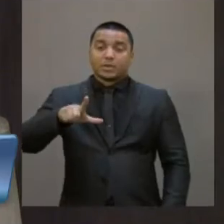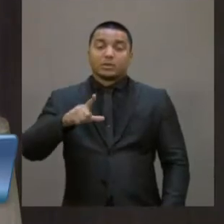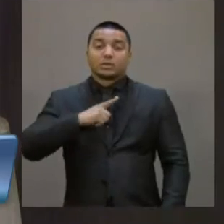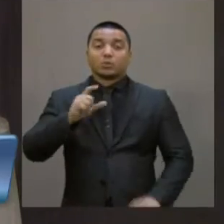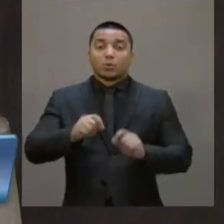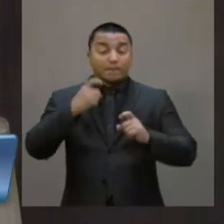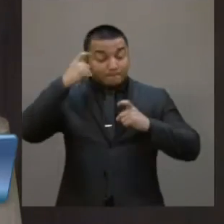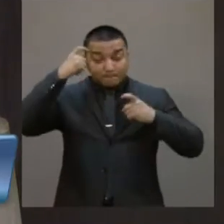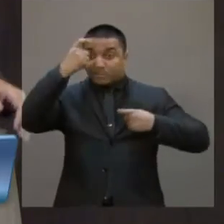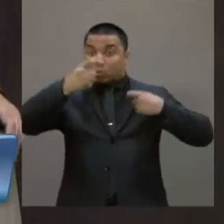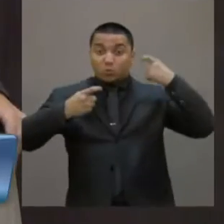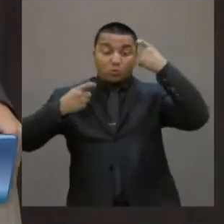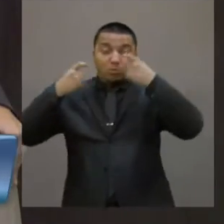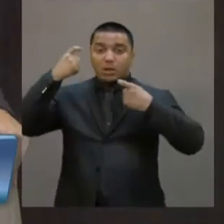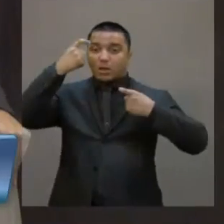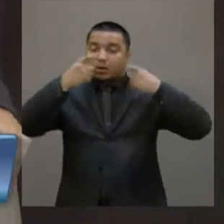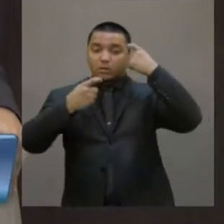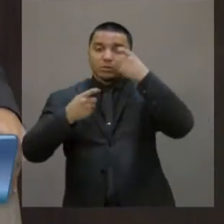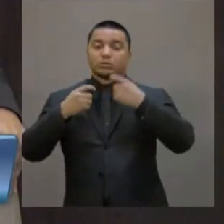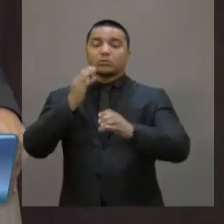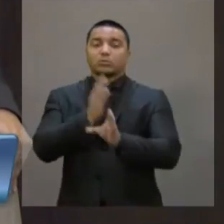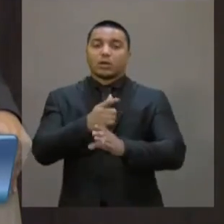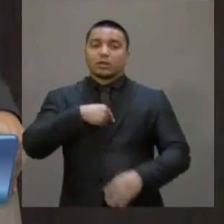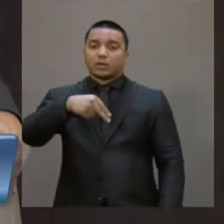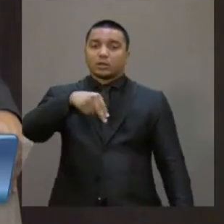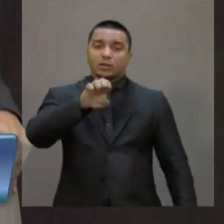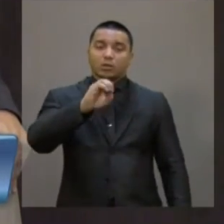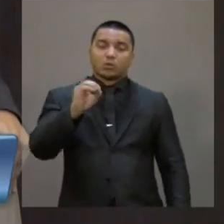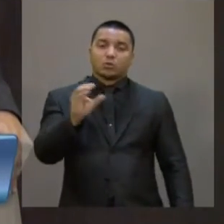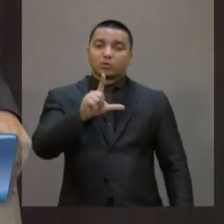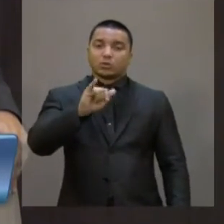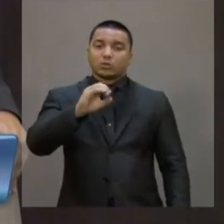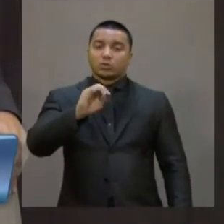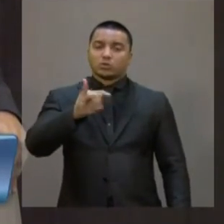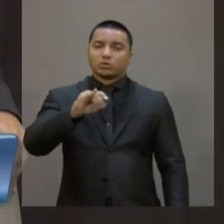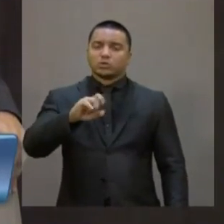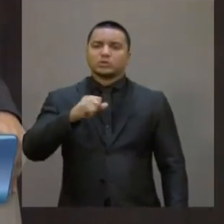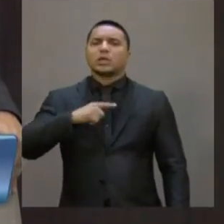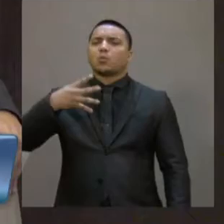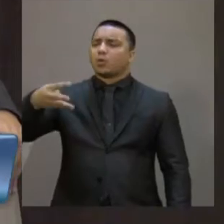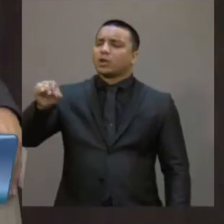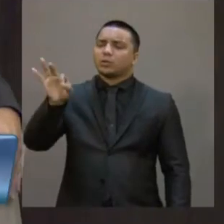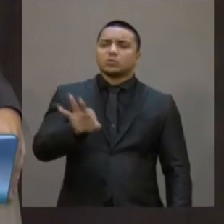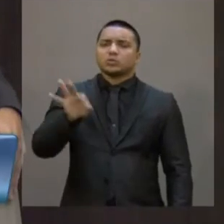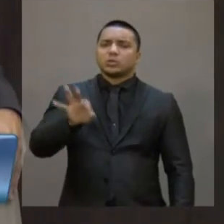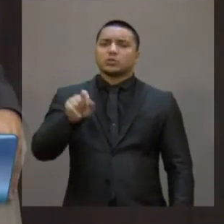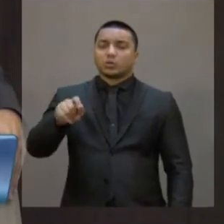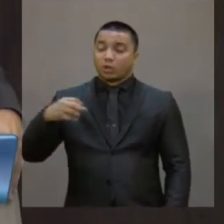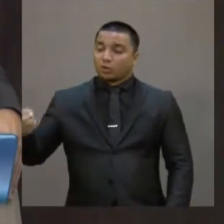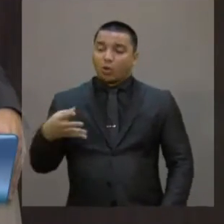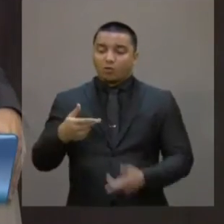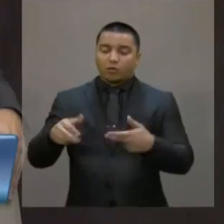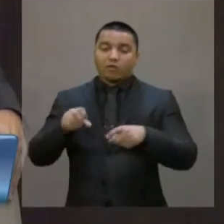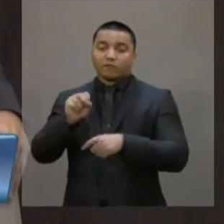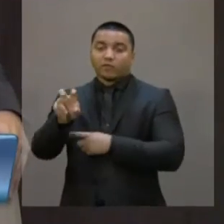imensamente preocupados com o avanço dos neonicotinoides que foram liberados. Agora, 40% desses novos